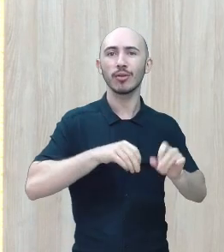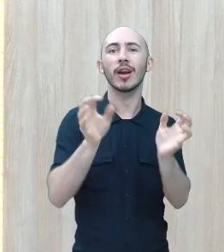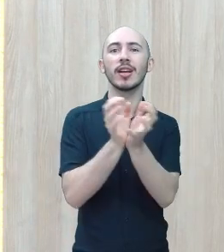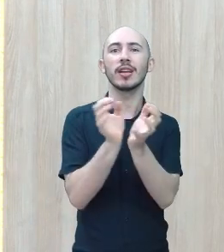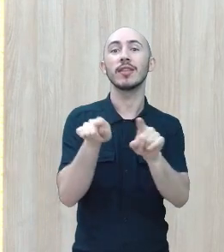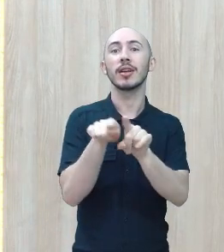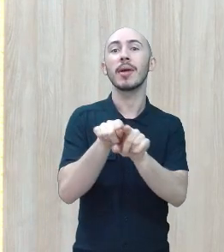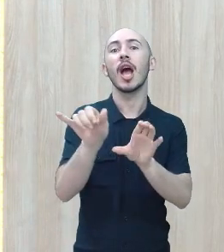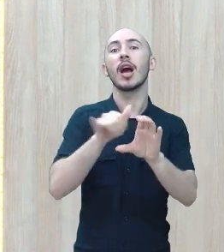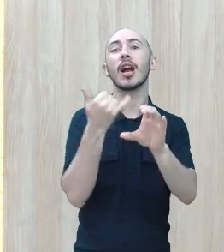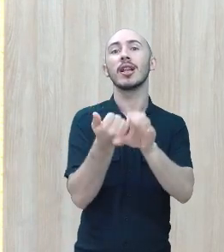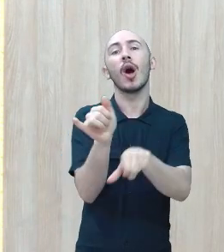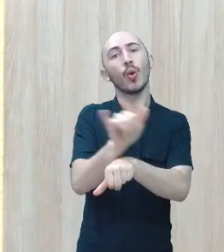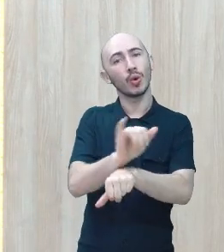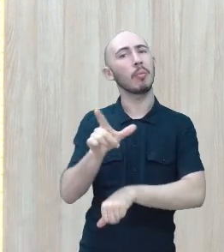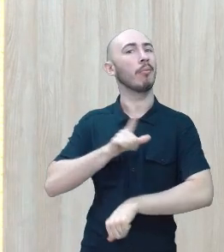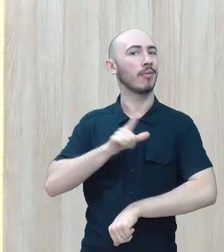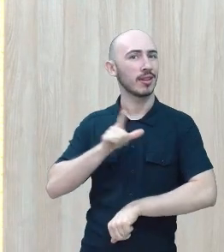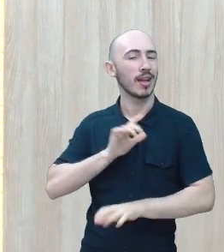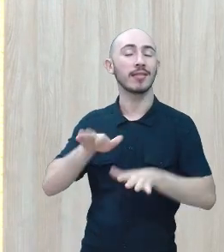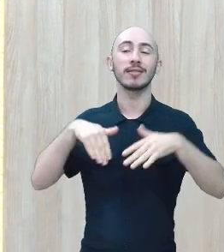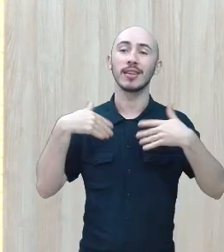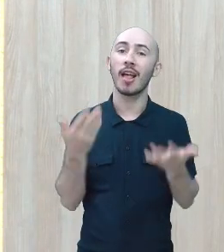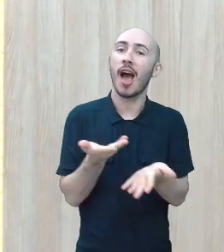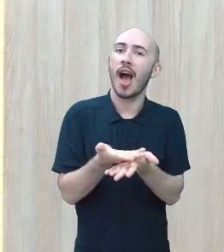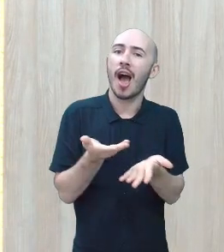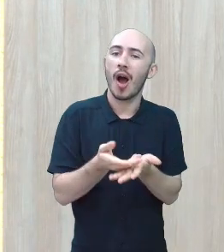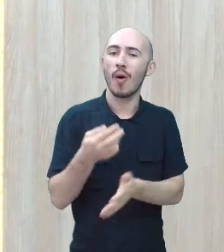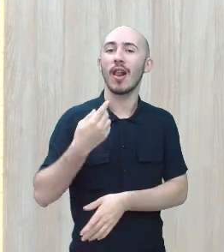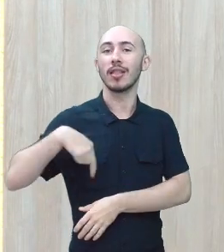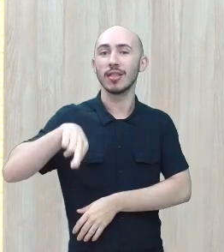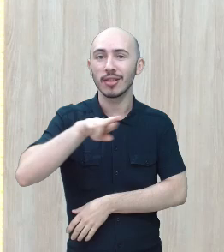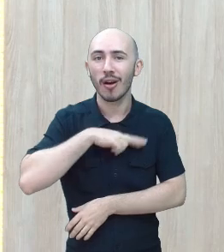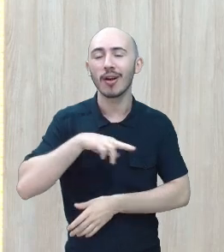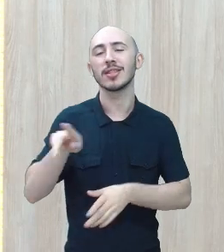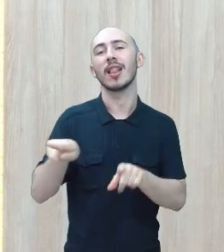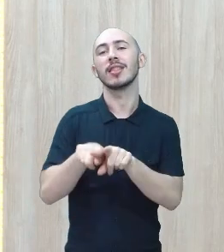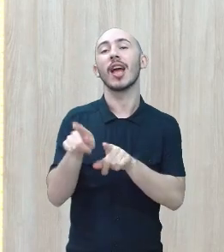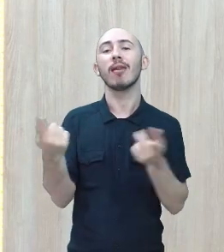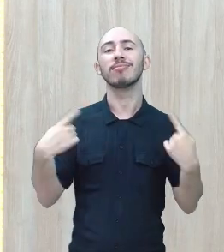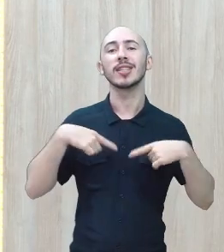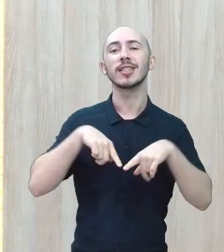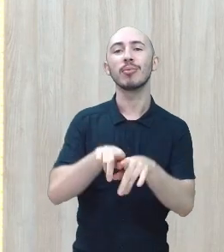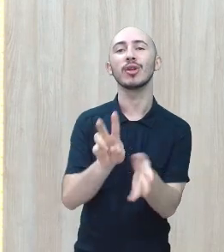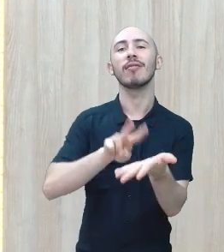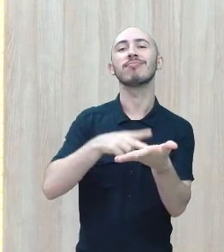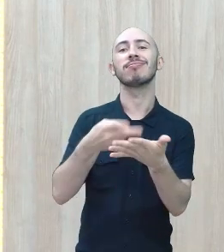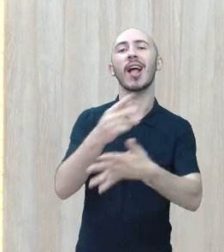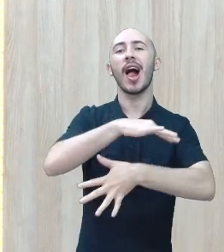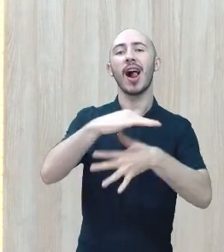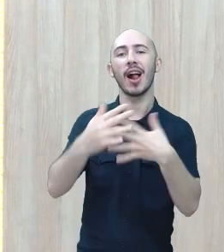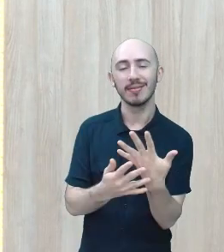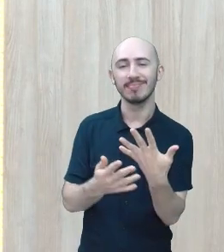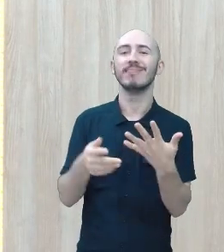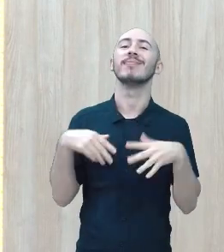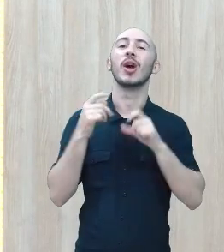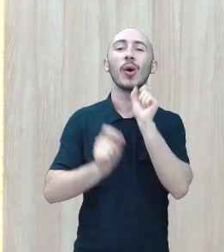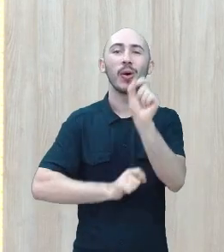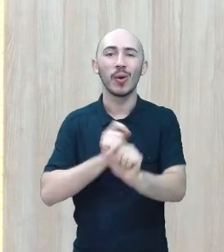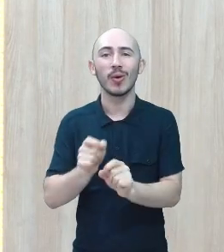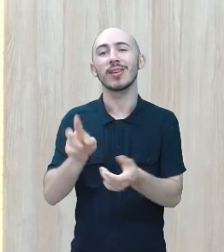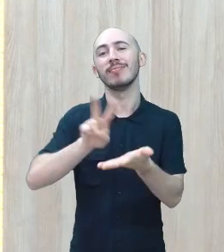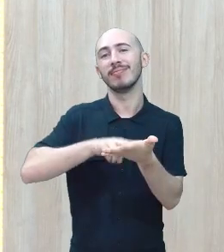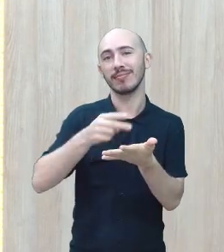canal no YouTube. Como sempre, a nossa aula hoje será traduzida simultaneamente para a língua brasileira de sinais pelo nosso querido